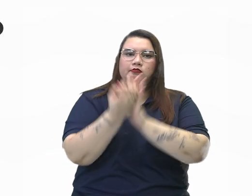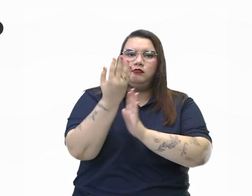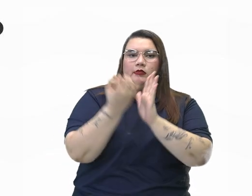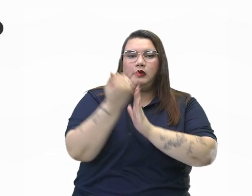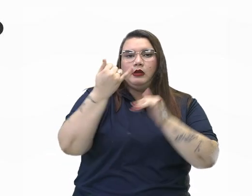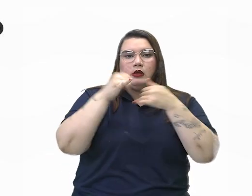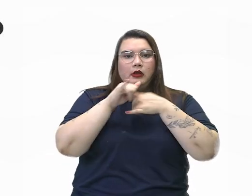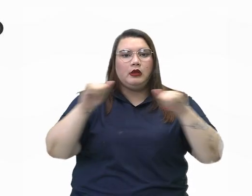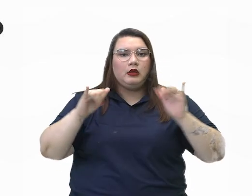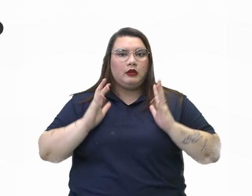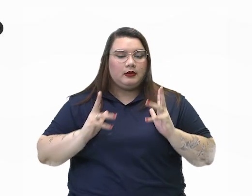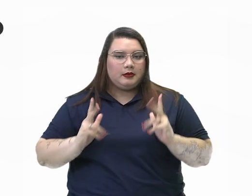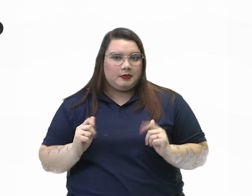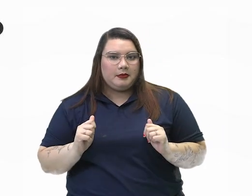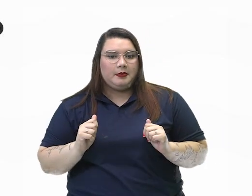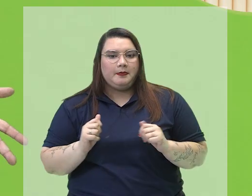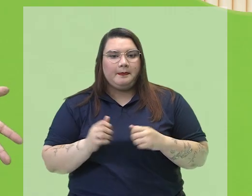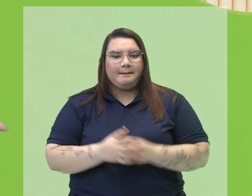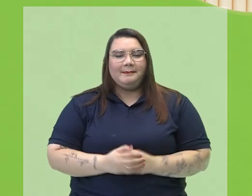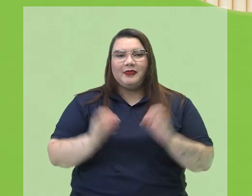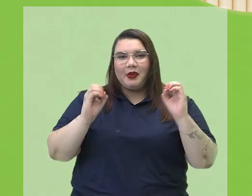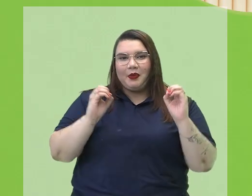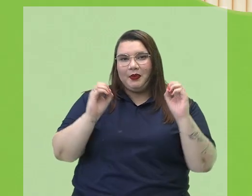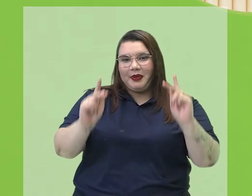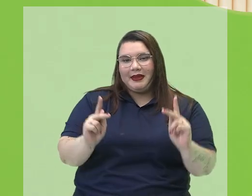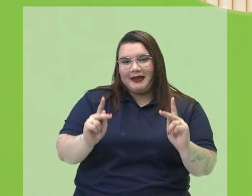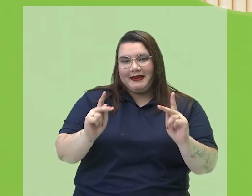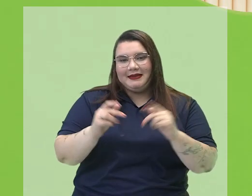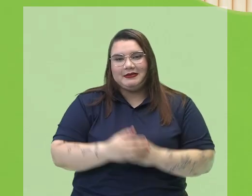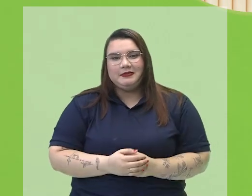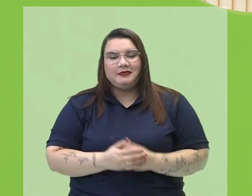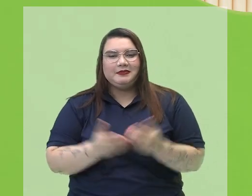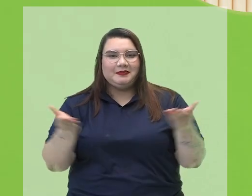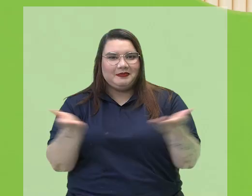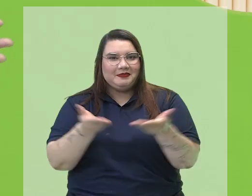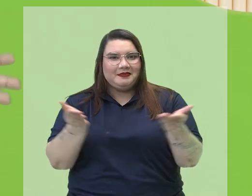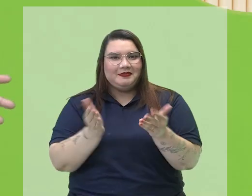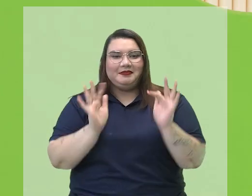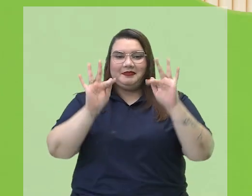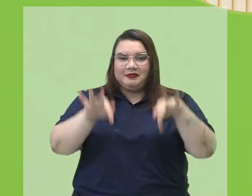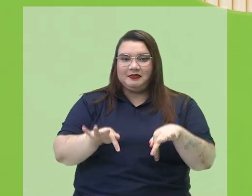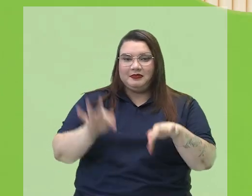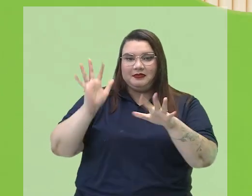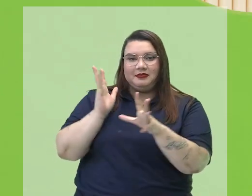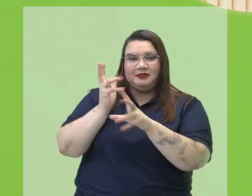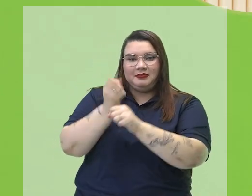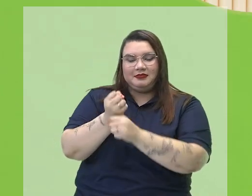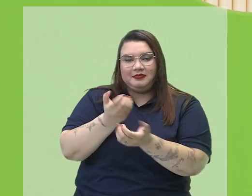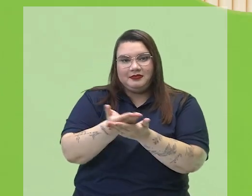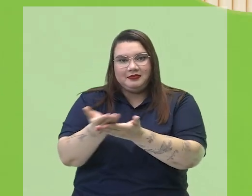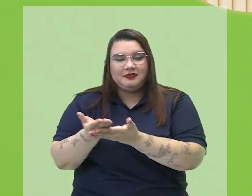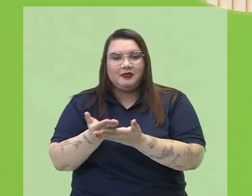produzem eletricidade limpa. Muito bem, pessoal. Chegamos ao final